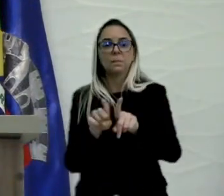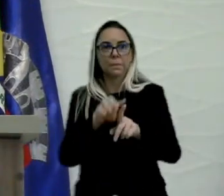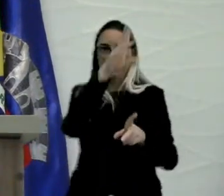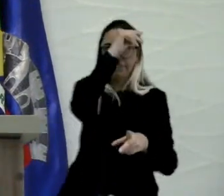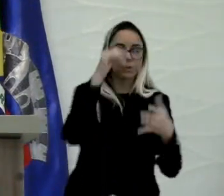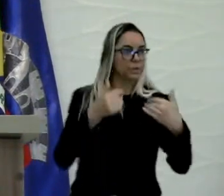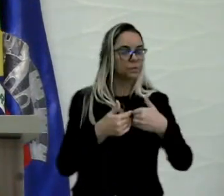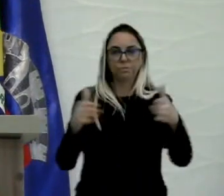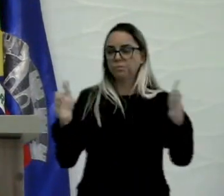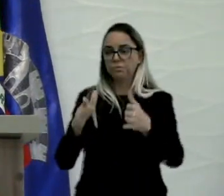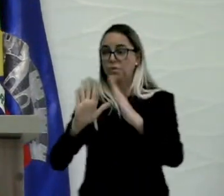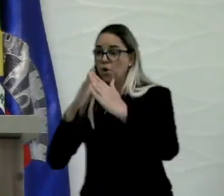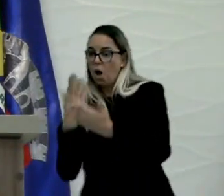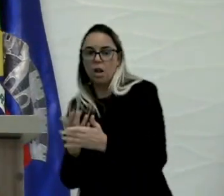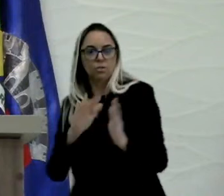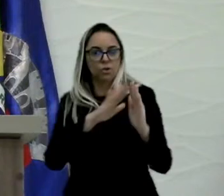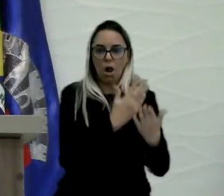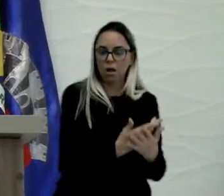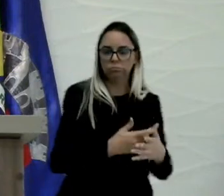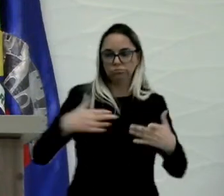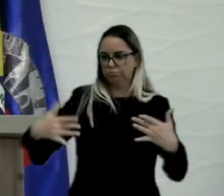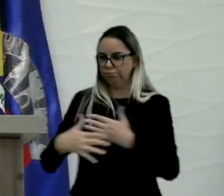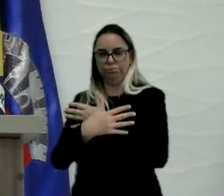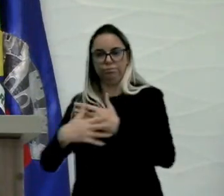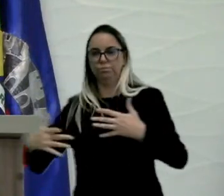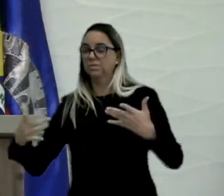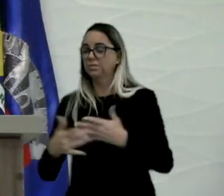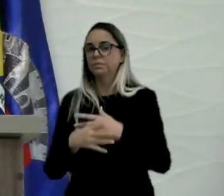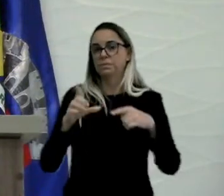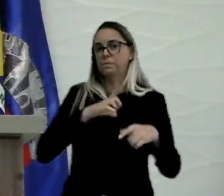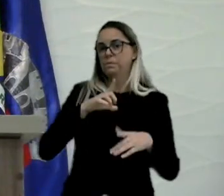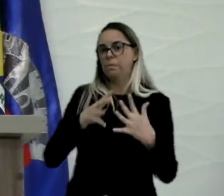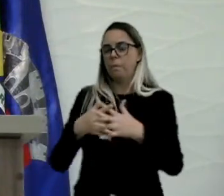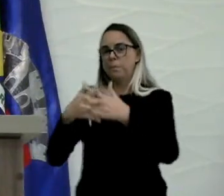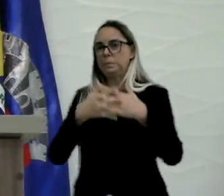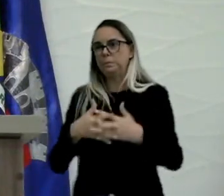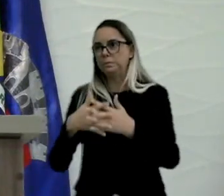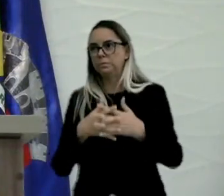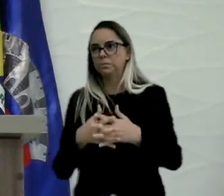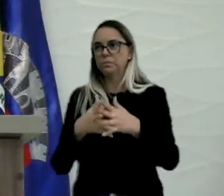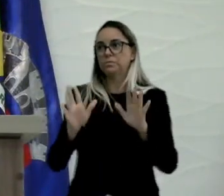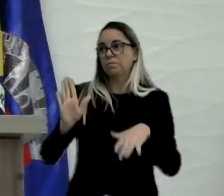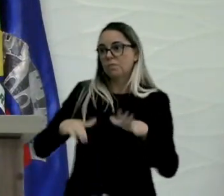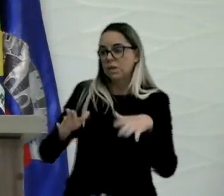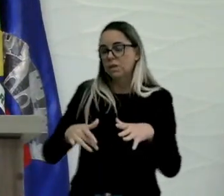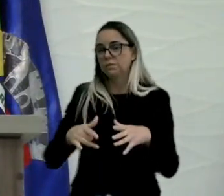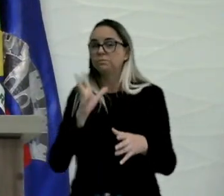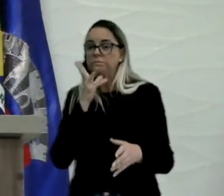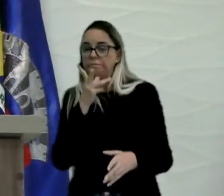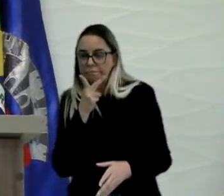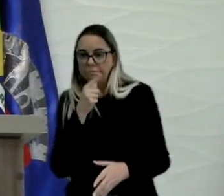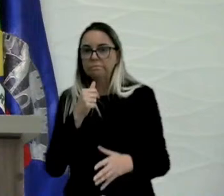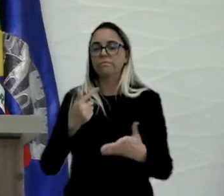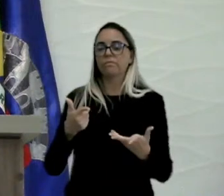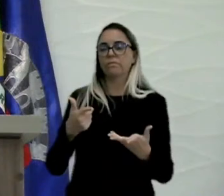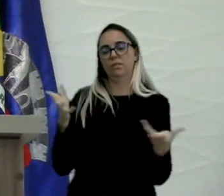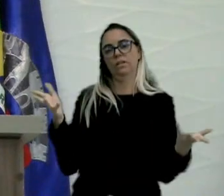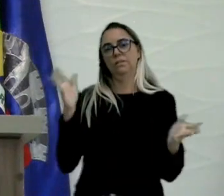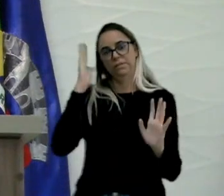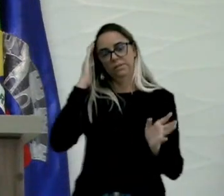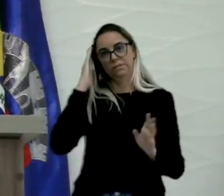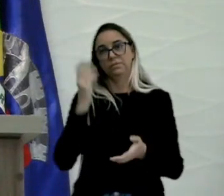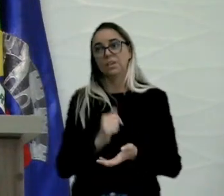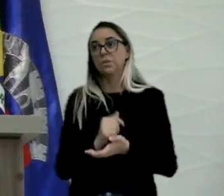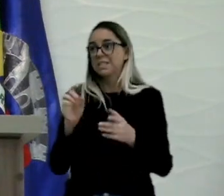povo tá indo pros colégios e às vezes tem um caminhão que vai passando Ó a demora que é então com essa se esse